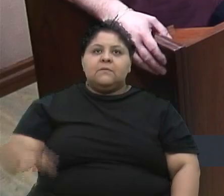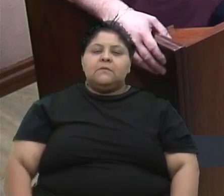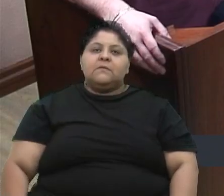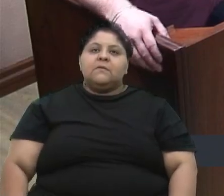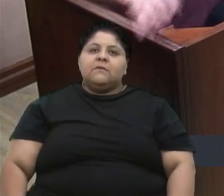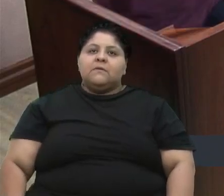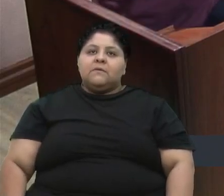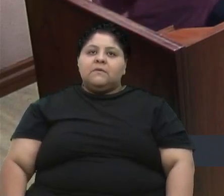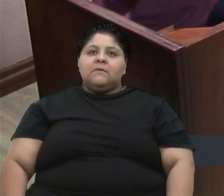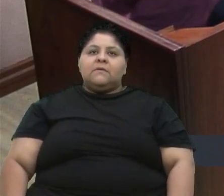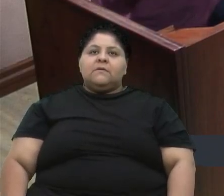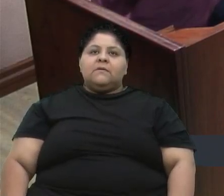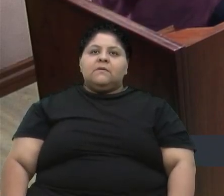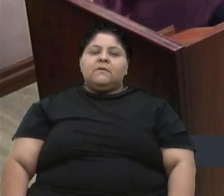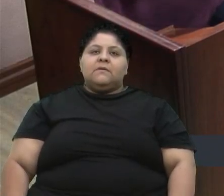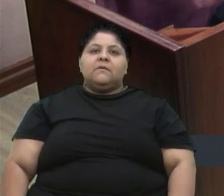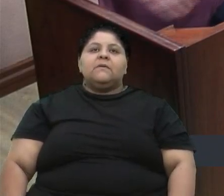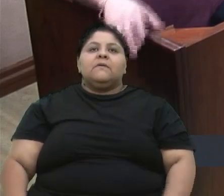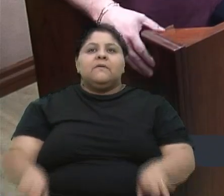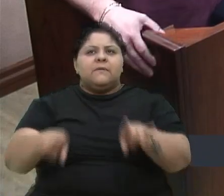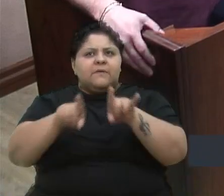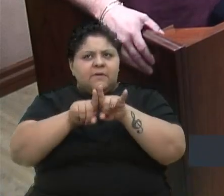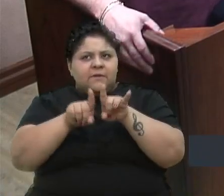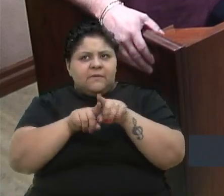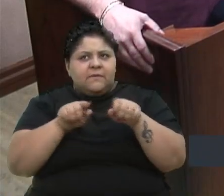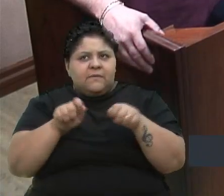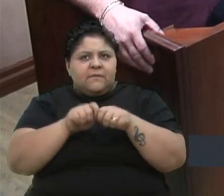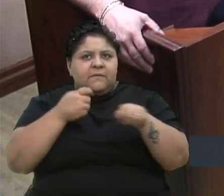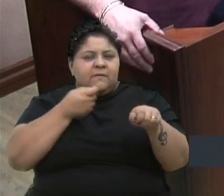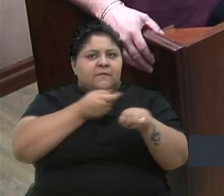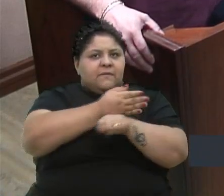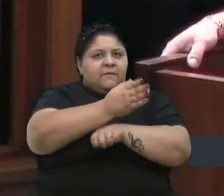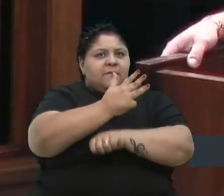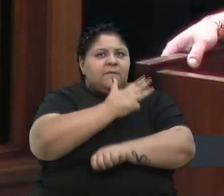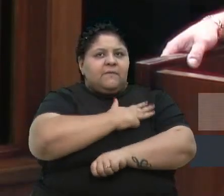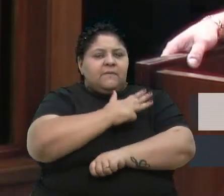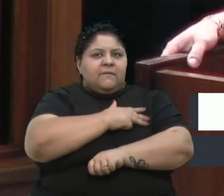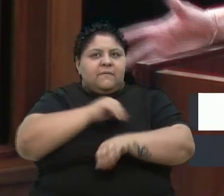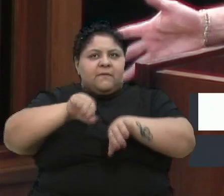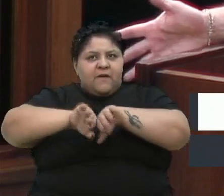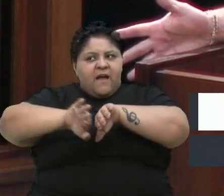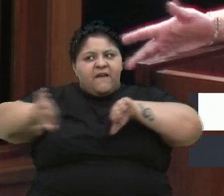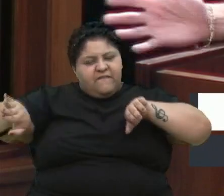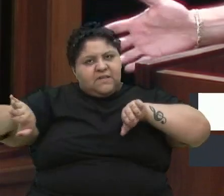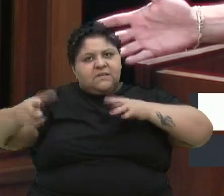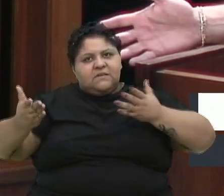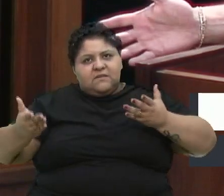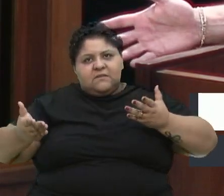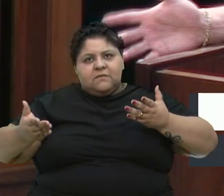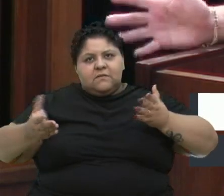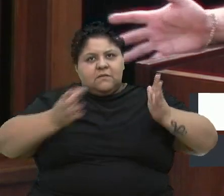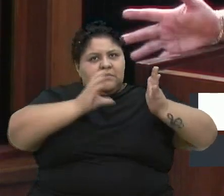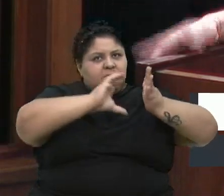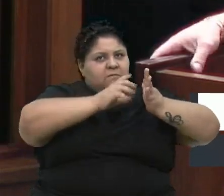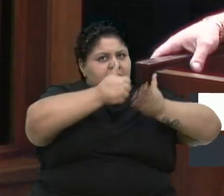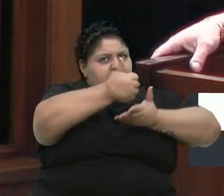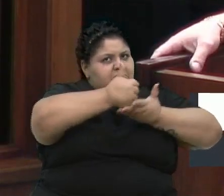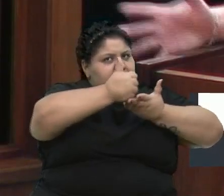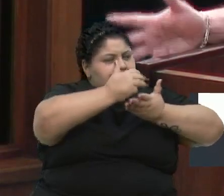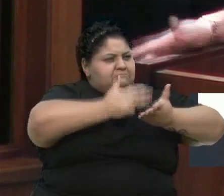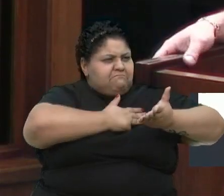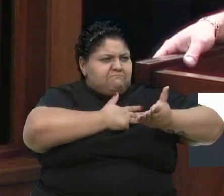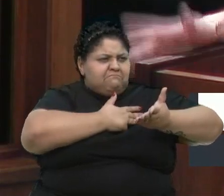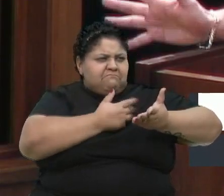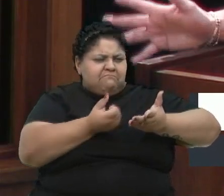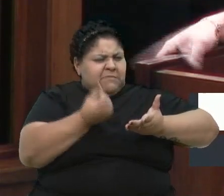os que comporam o governo Lula estão afastados sumariamente do partido, né? Ou seja, o partido está na base do governo, fica meio estranho isso que o